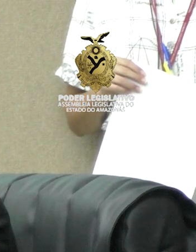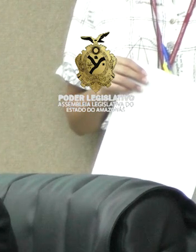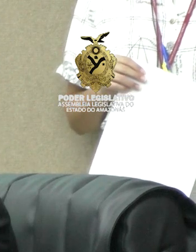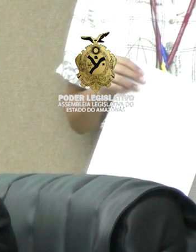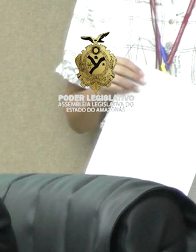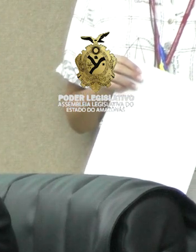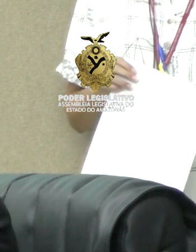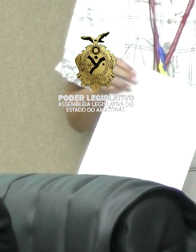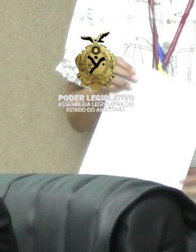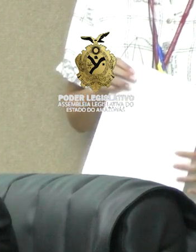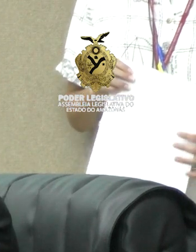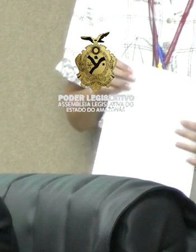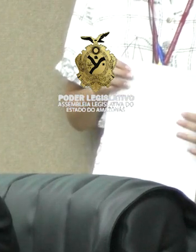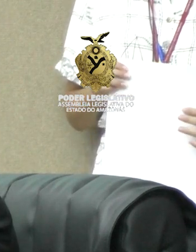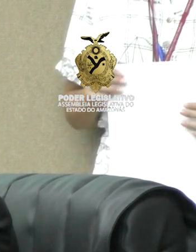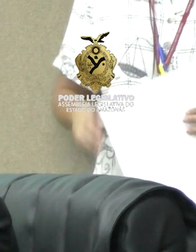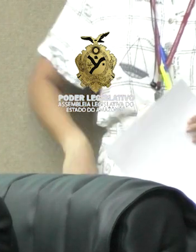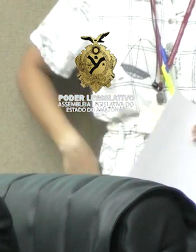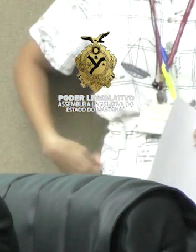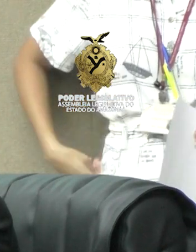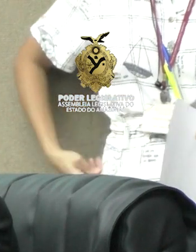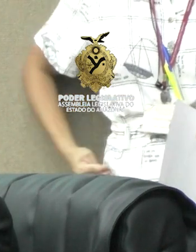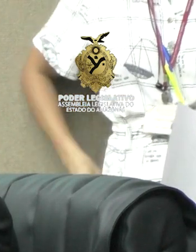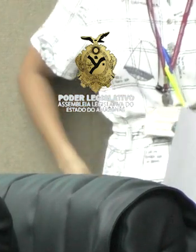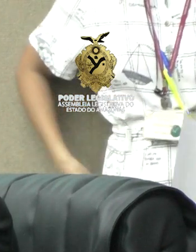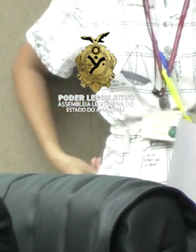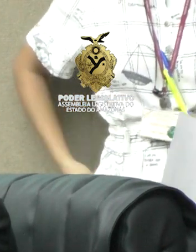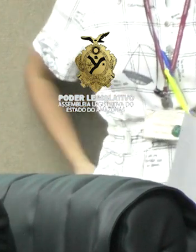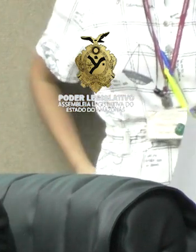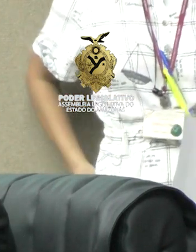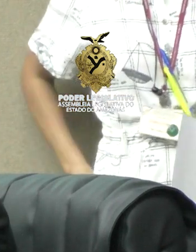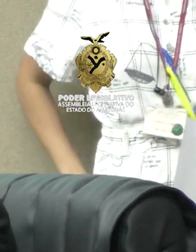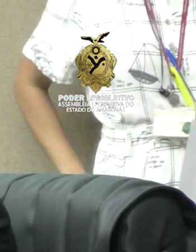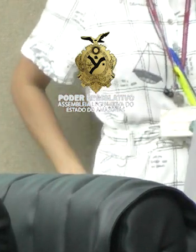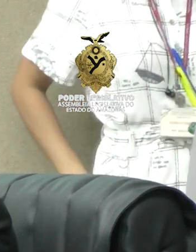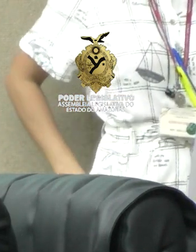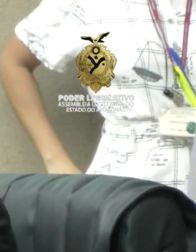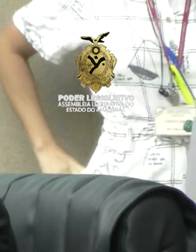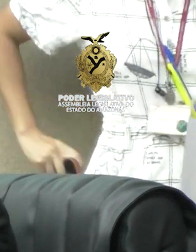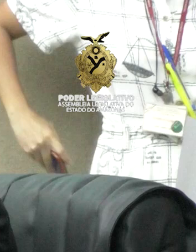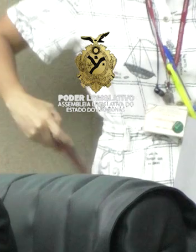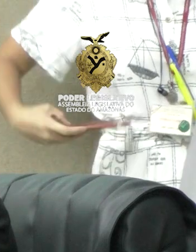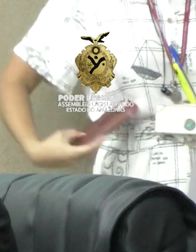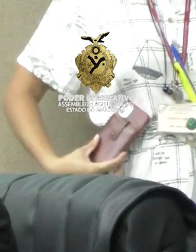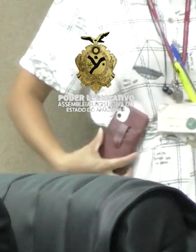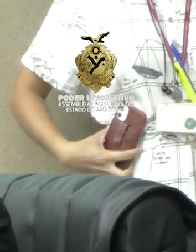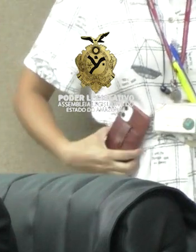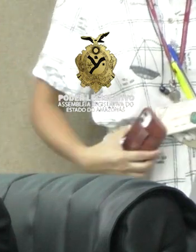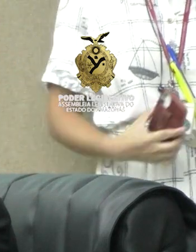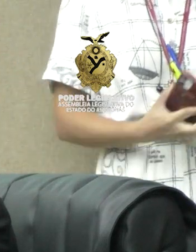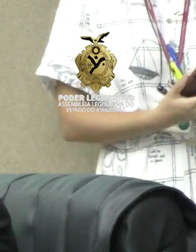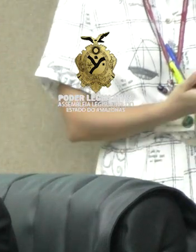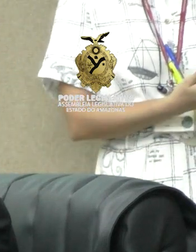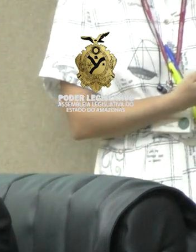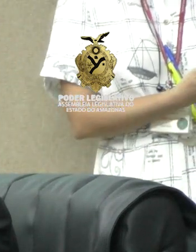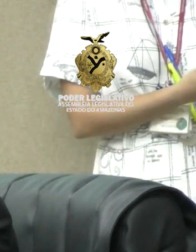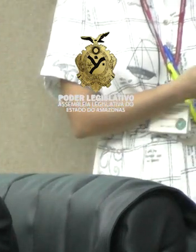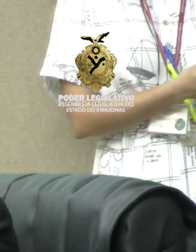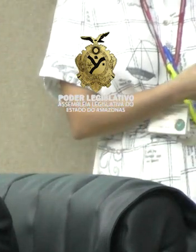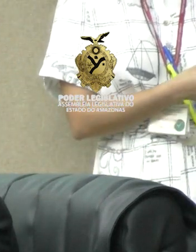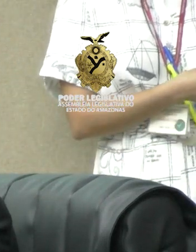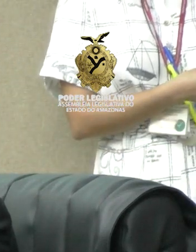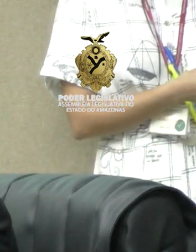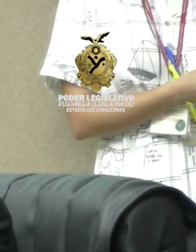Indicação de liderança, os membros da bancada independente, apoiados pela maioria dos parlamentares, indicam o deputado delegado Péricles